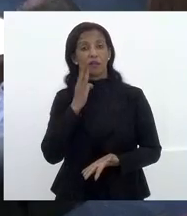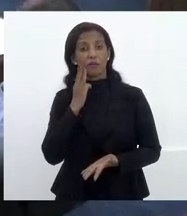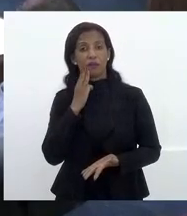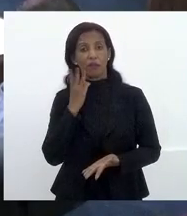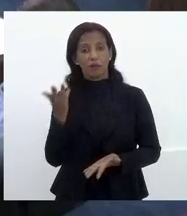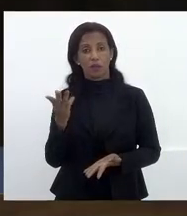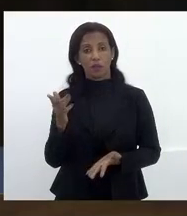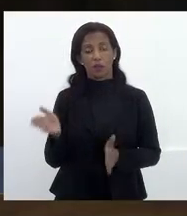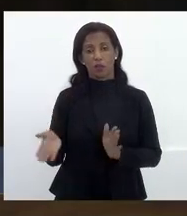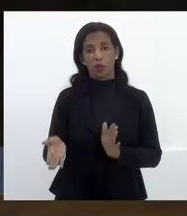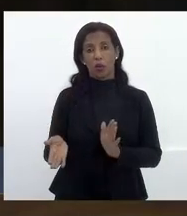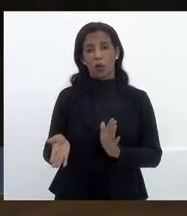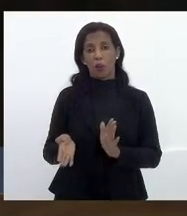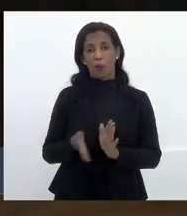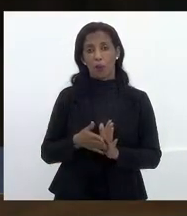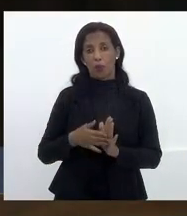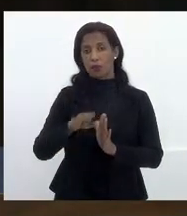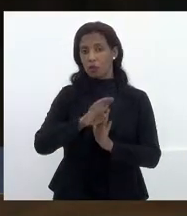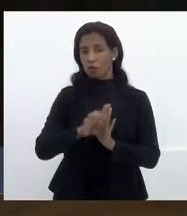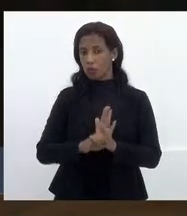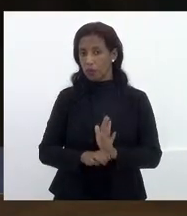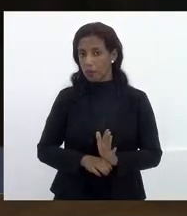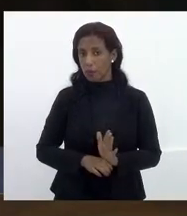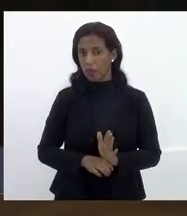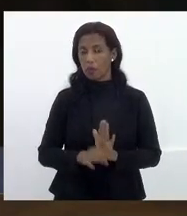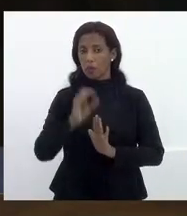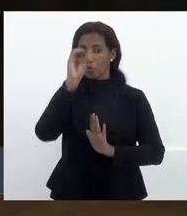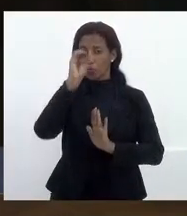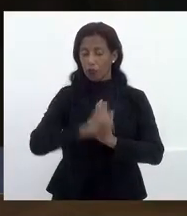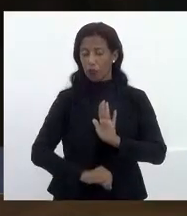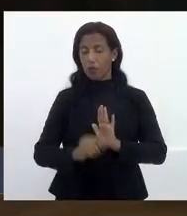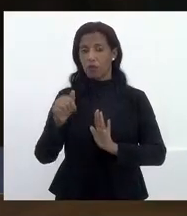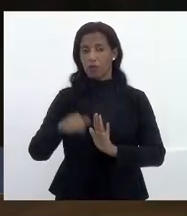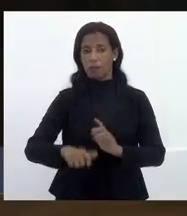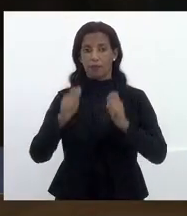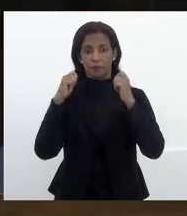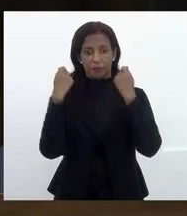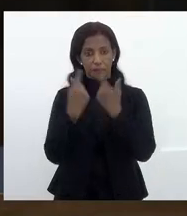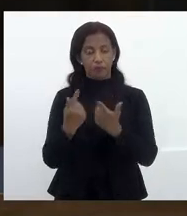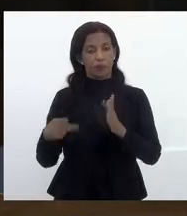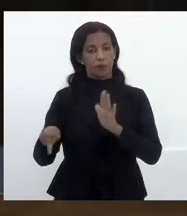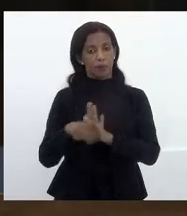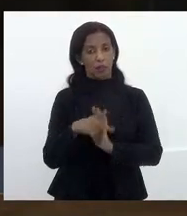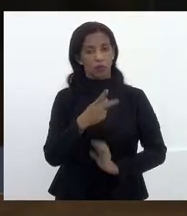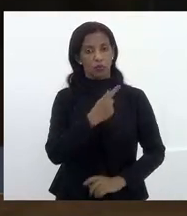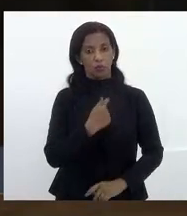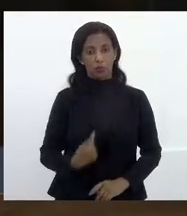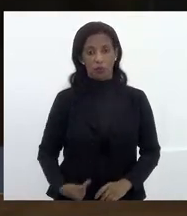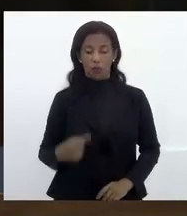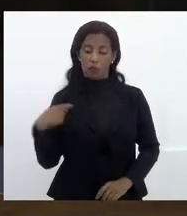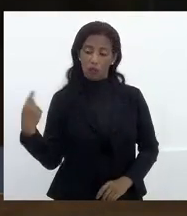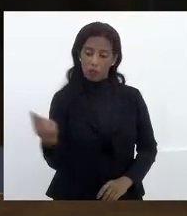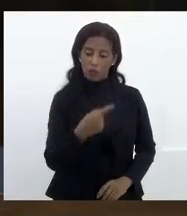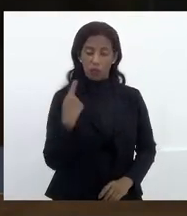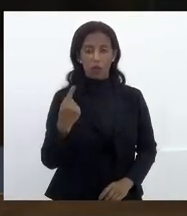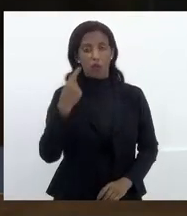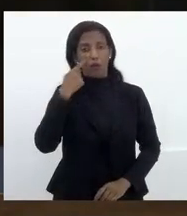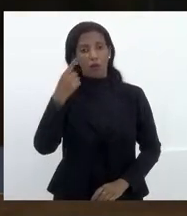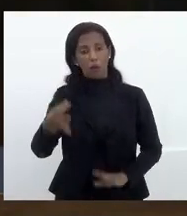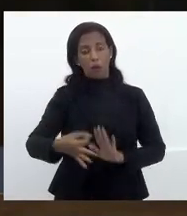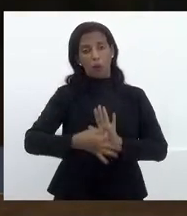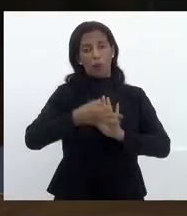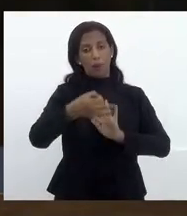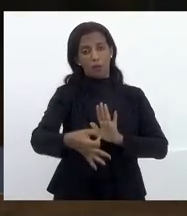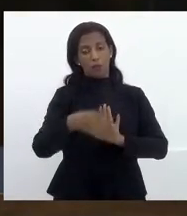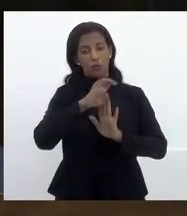através de uma proposição de emenda através de ofício para essa casa por parte do governo e nós é uma